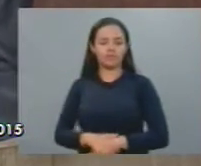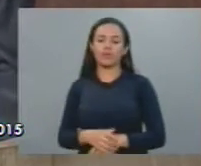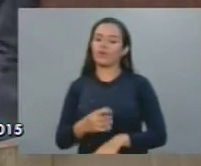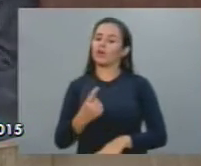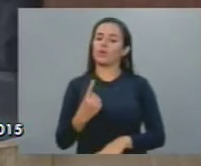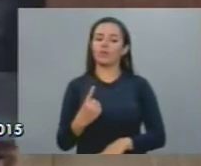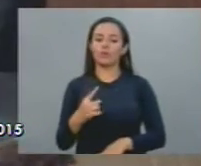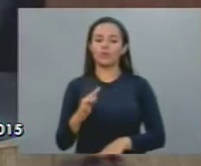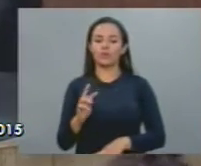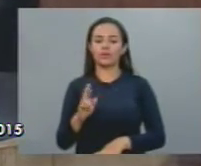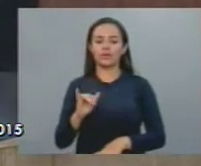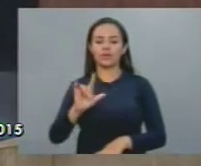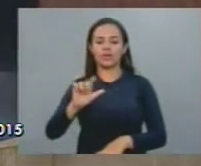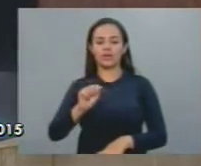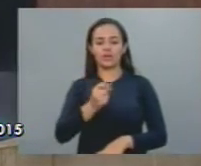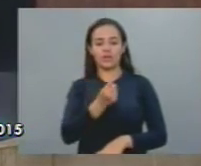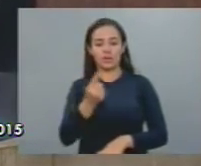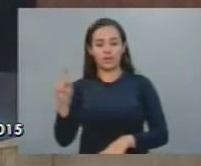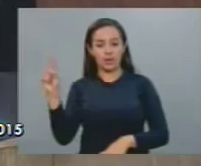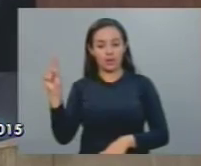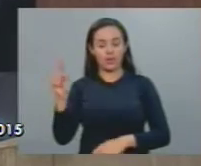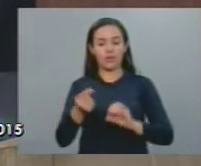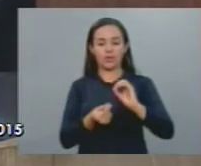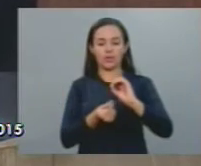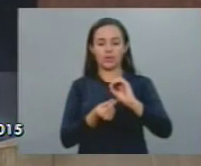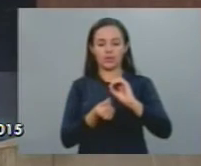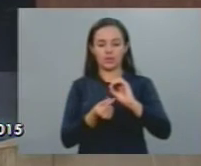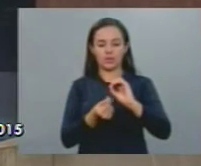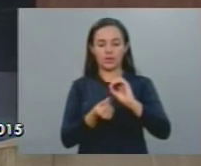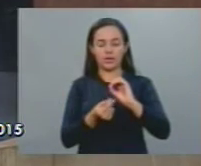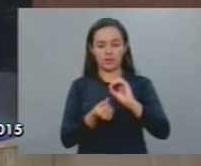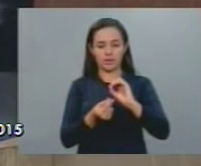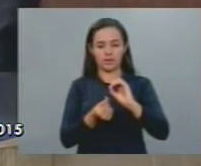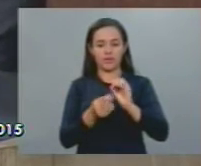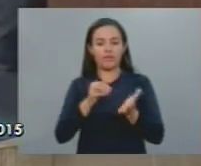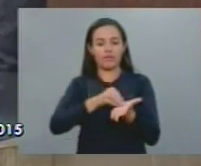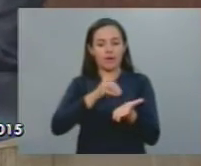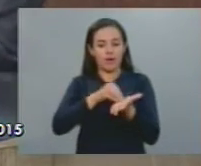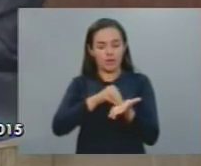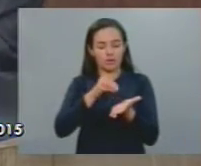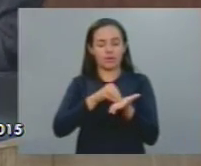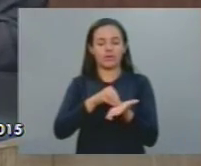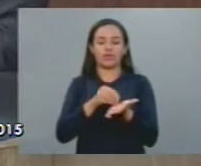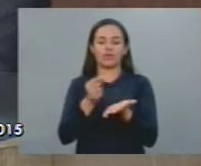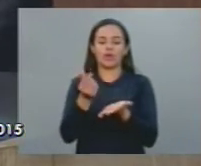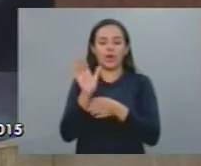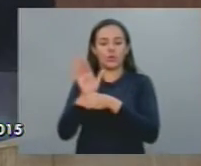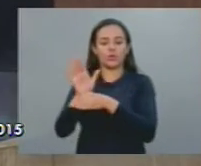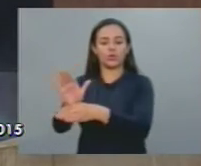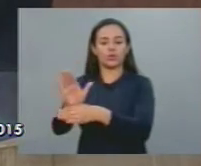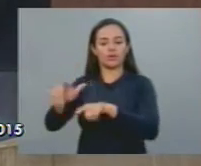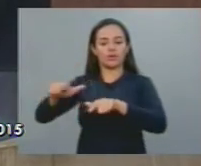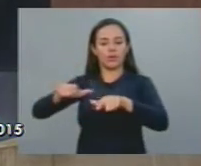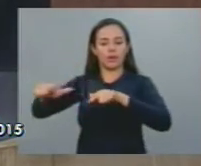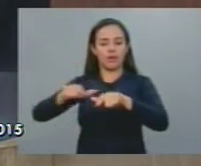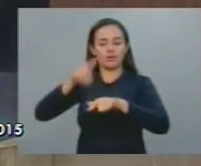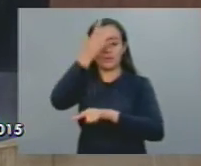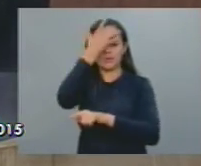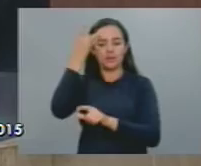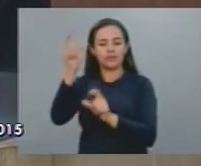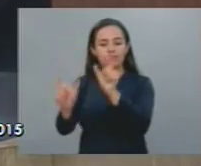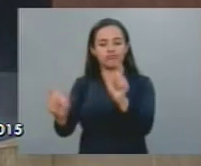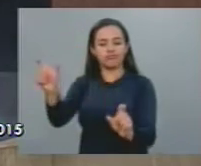340 bilhões do orçamento geral da União resguardados para o capital financeiro. Enquanto os trabalhadores e